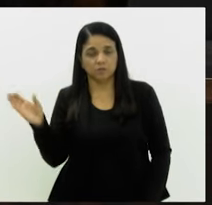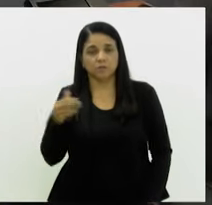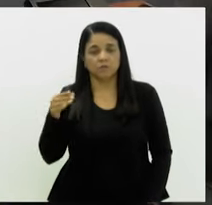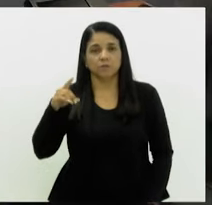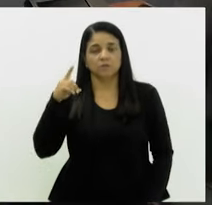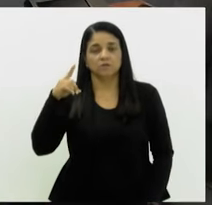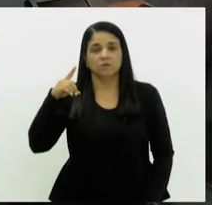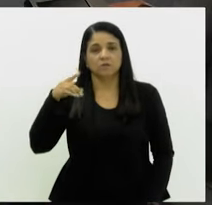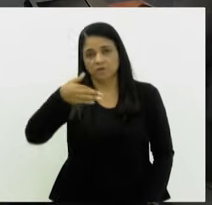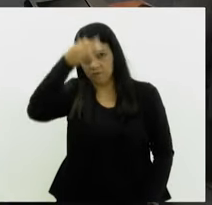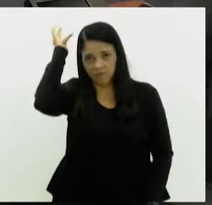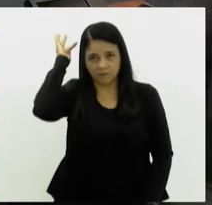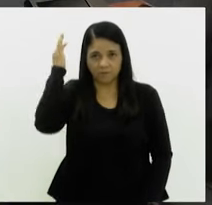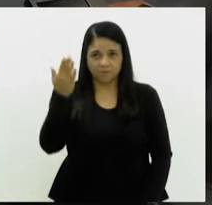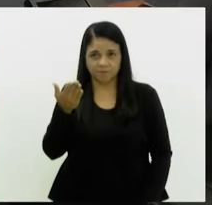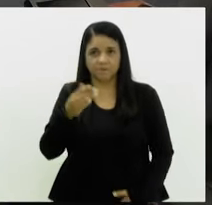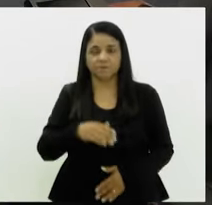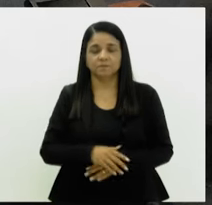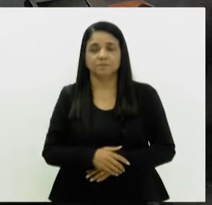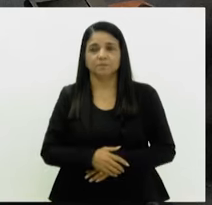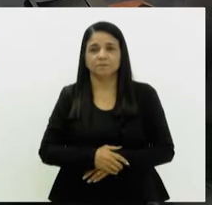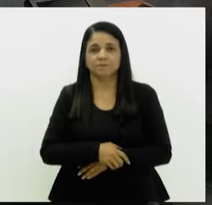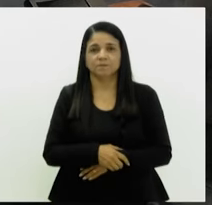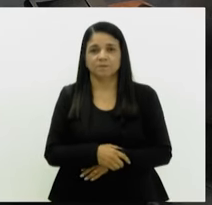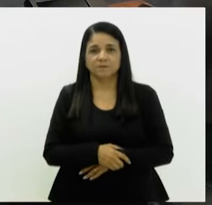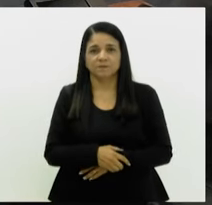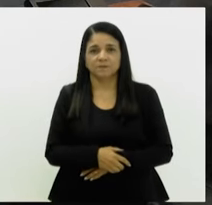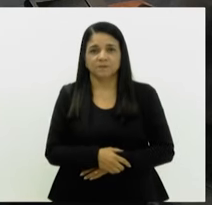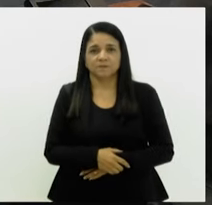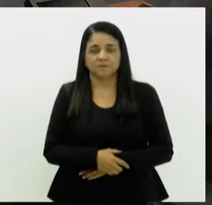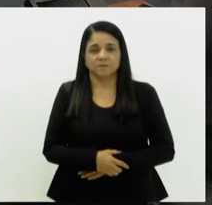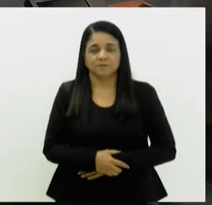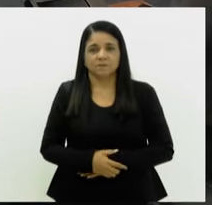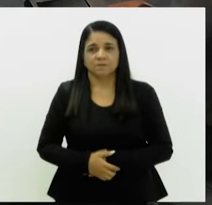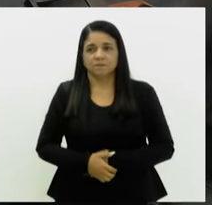Pacheco. É a mesma coisa.